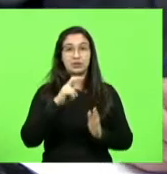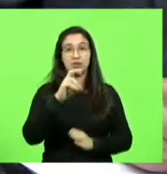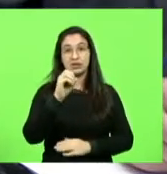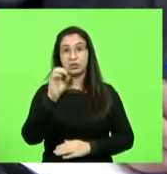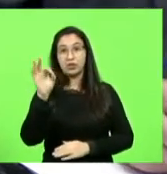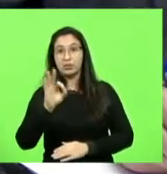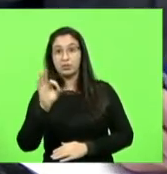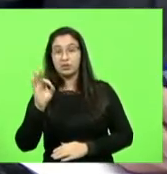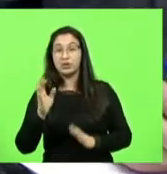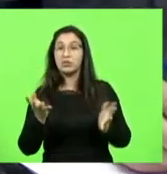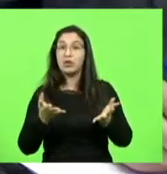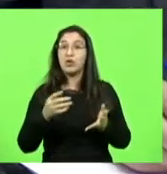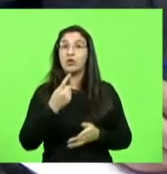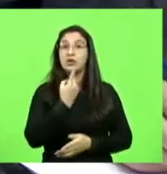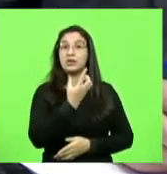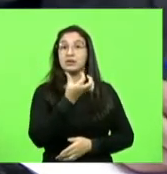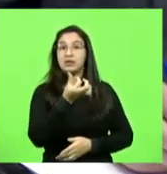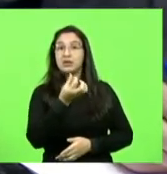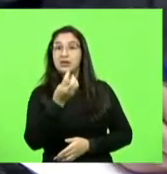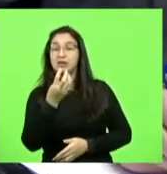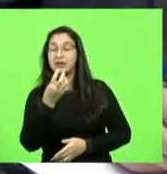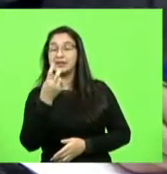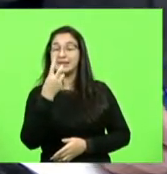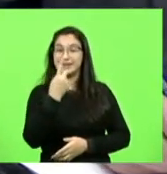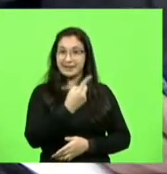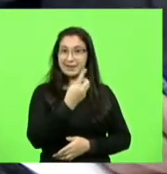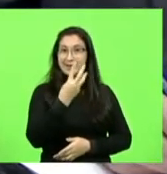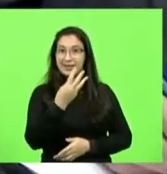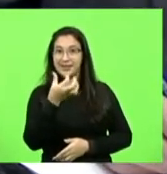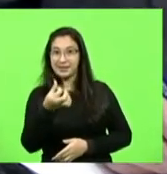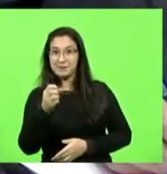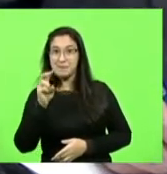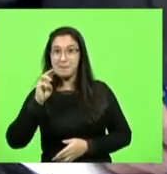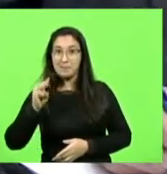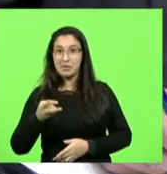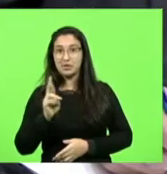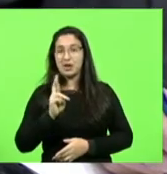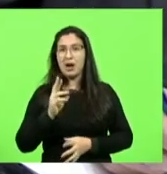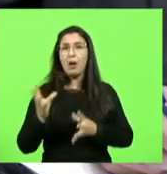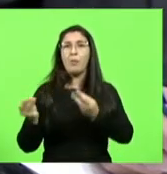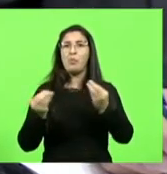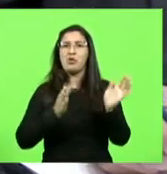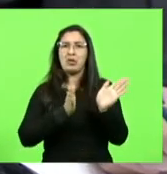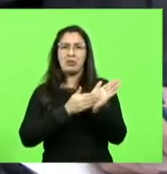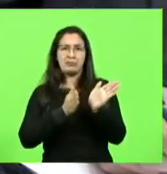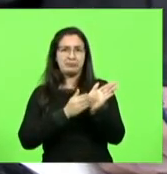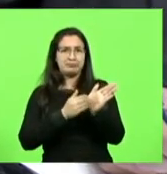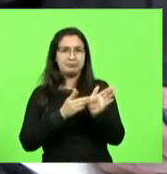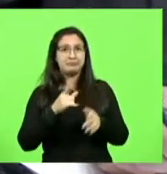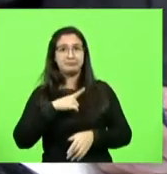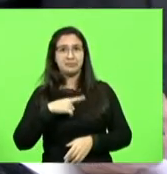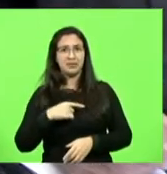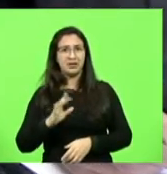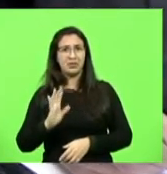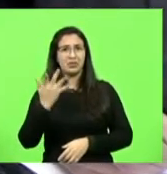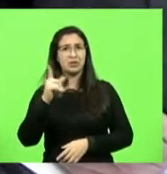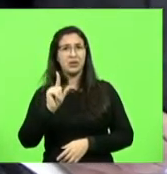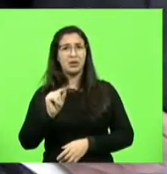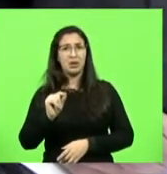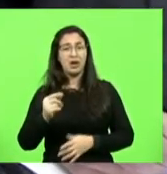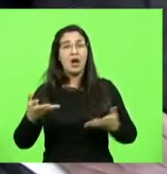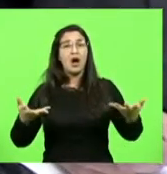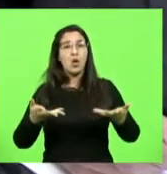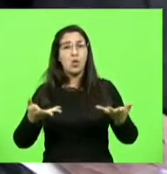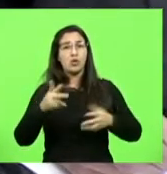falando de 136 milhões de reais. E nós estamos, muita gente está batendo palma. O que está acontecendo hoje no